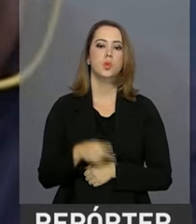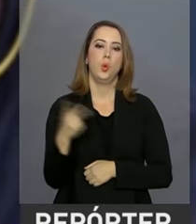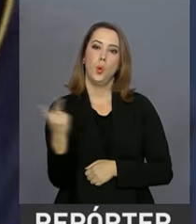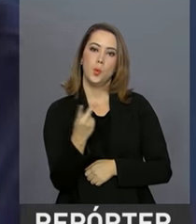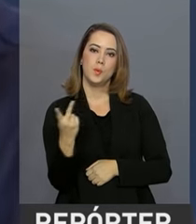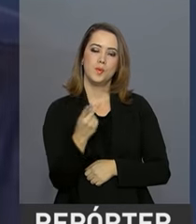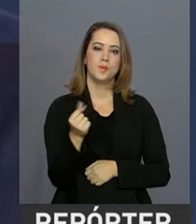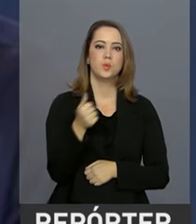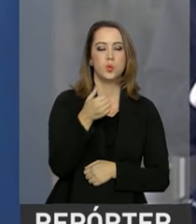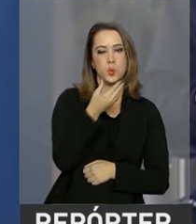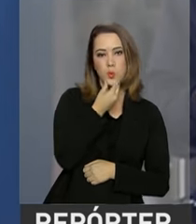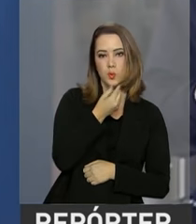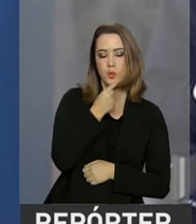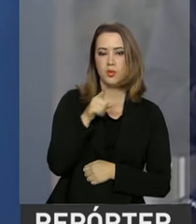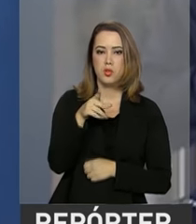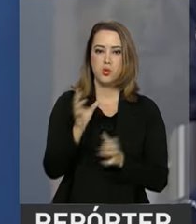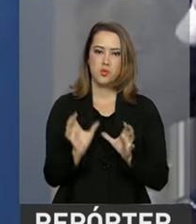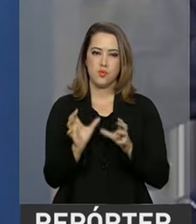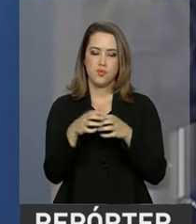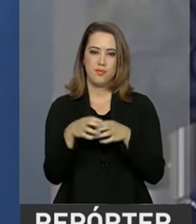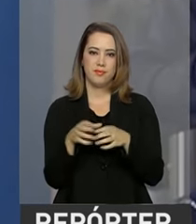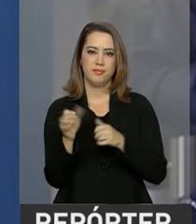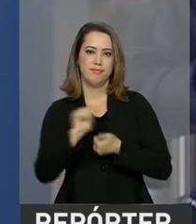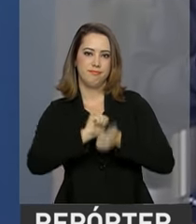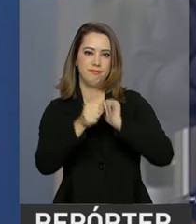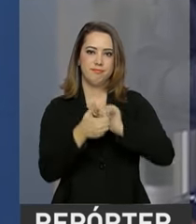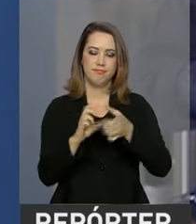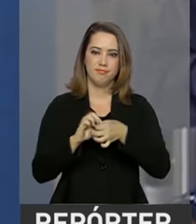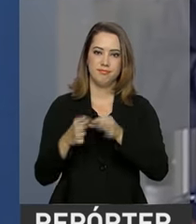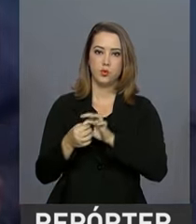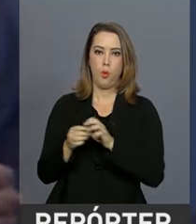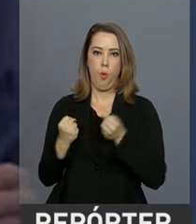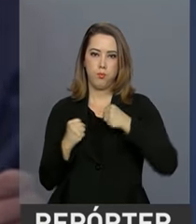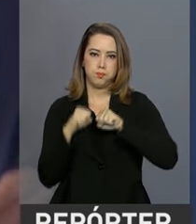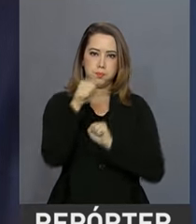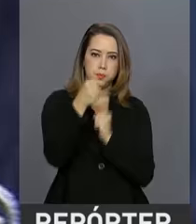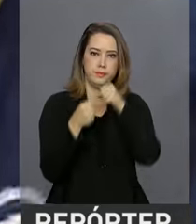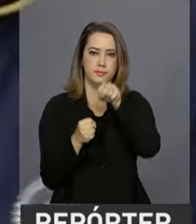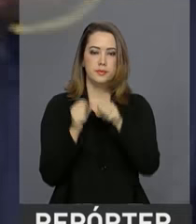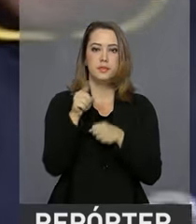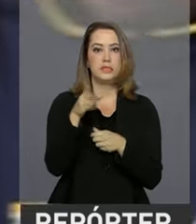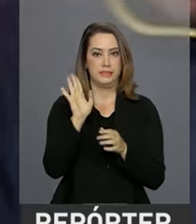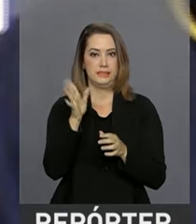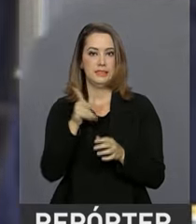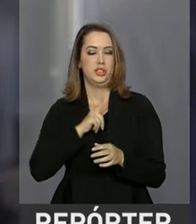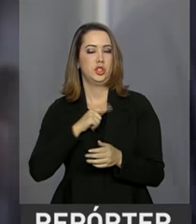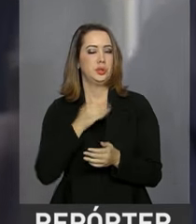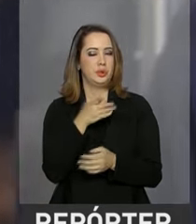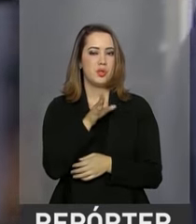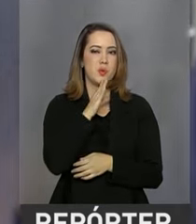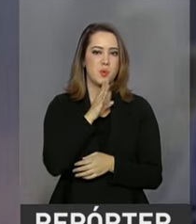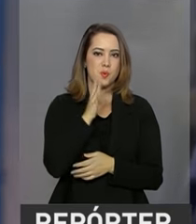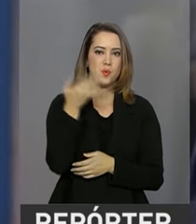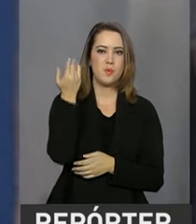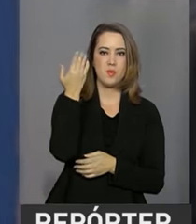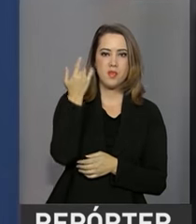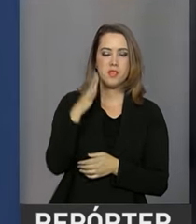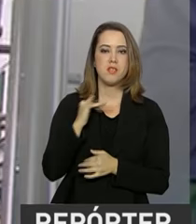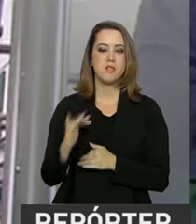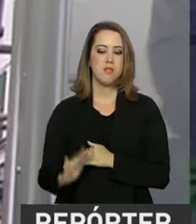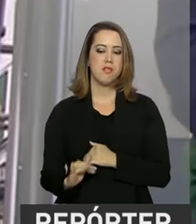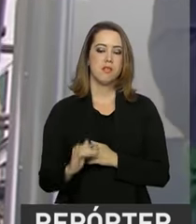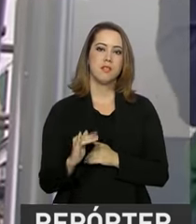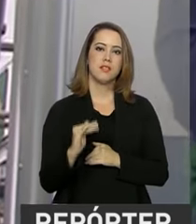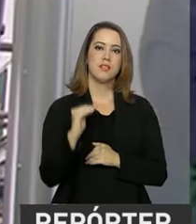fazem parte do time olímpico do box, mas as histórias dos dois se cruzam já faz tempo. Cresceram na